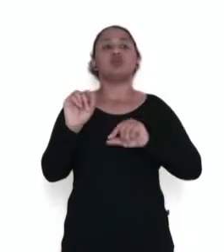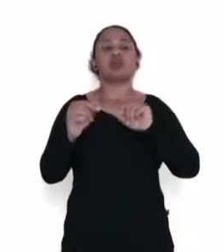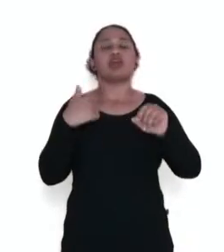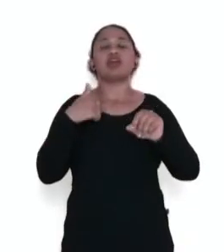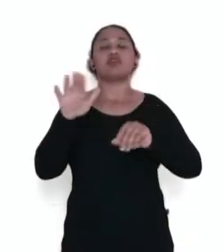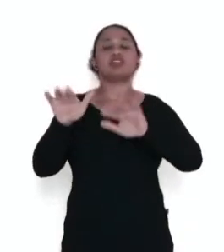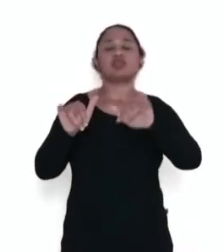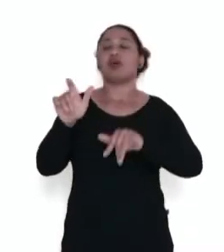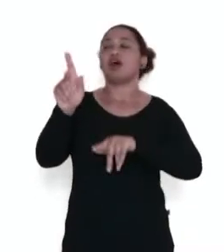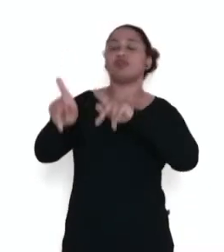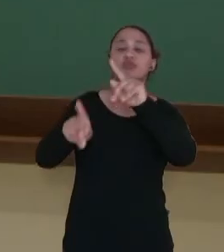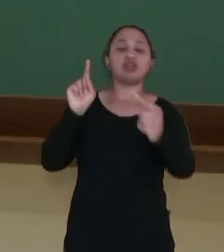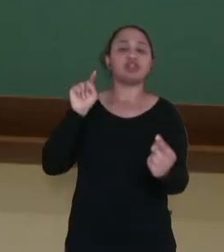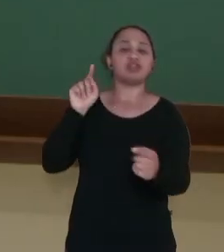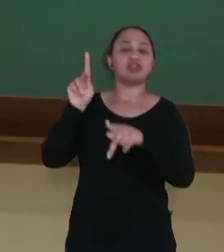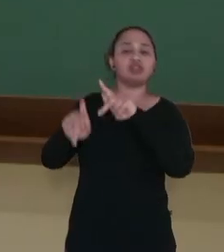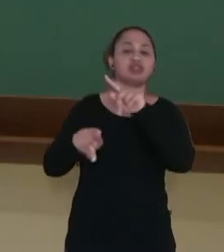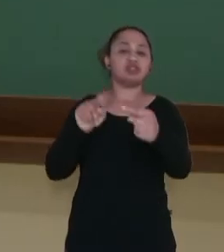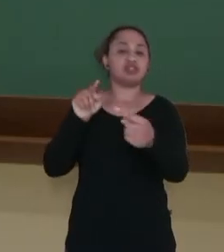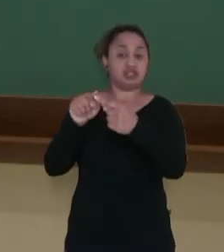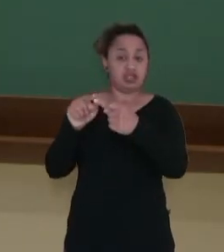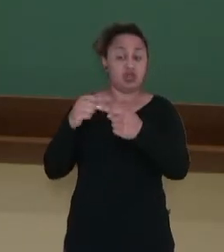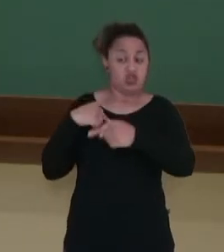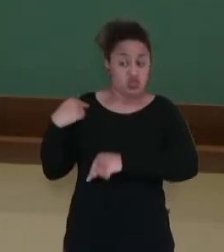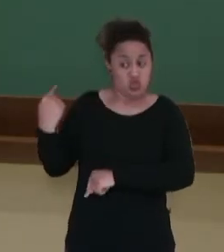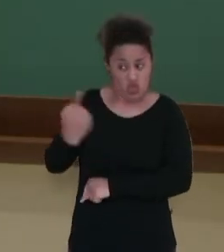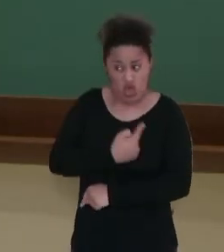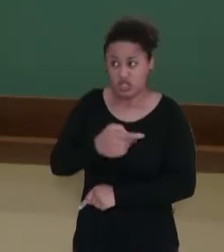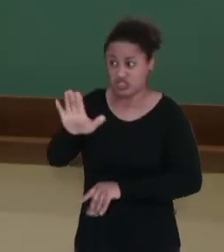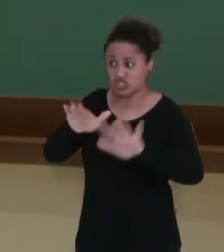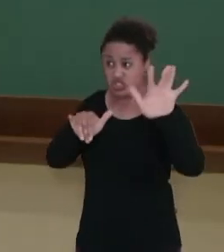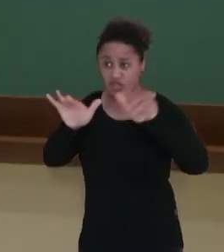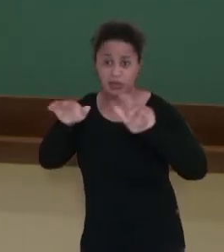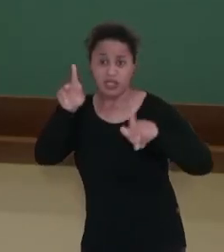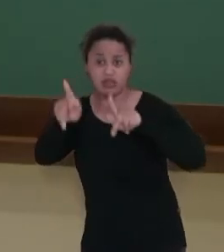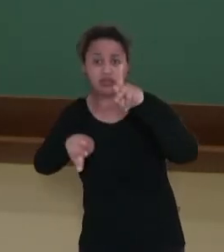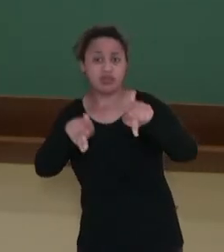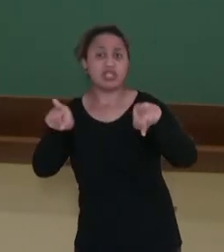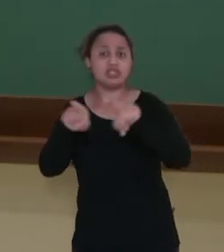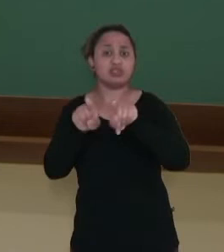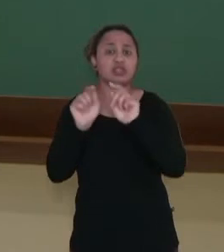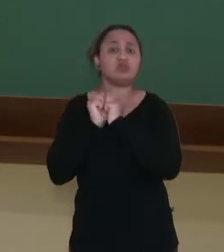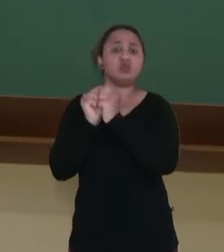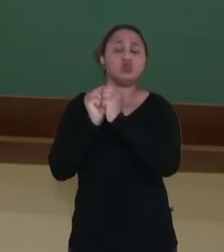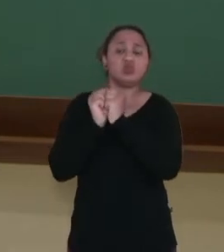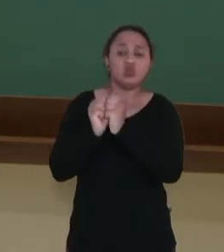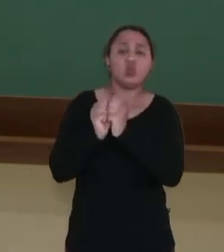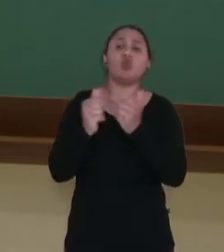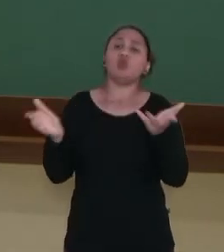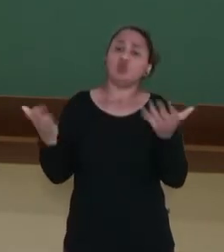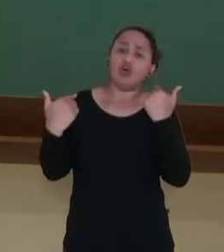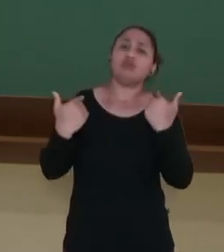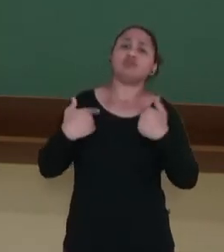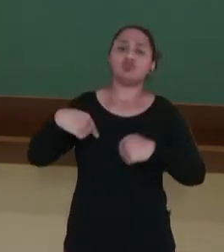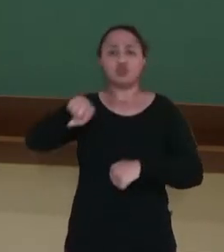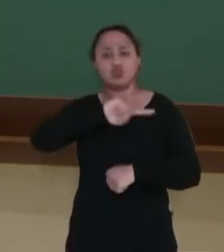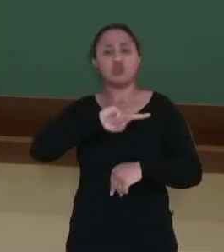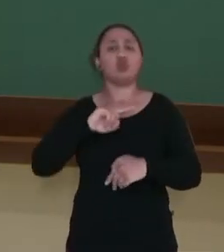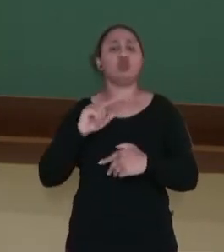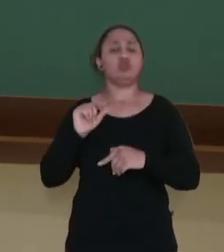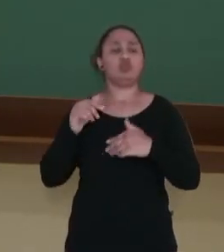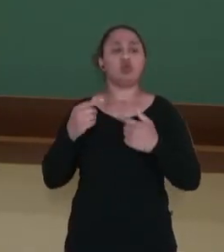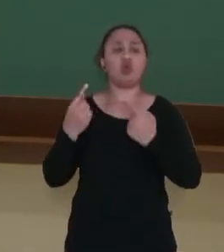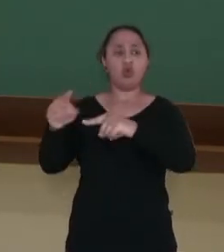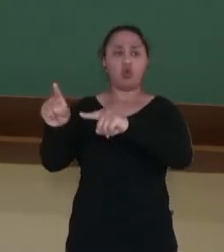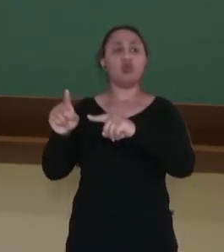público-alvo na adesão. Quando eu falo nós, eu estou chamando toda a população para fazer parte dessa campanha. Pode dar o sentido